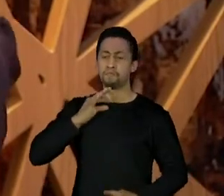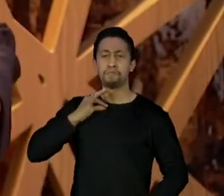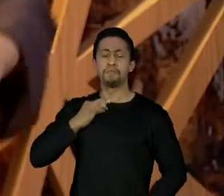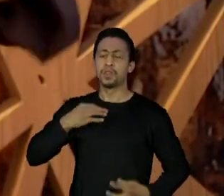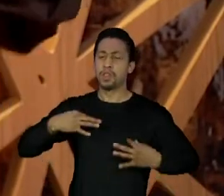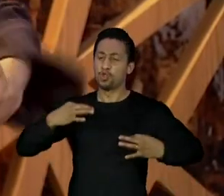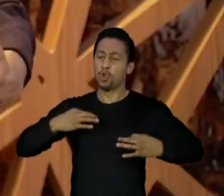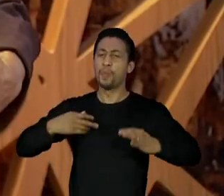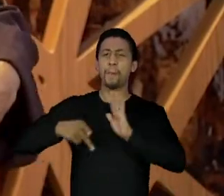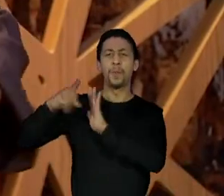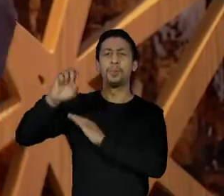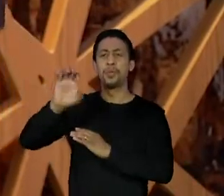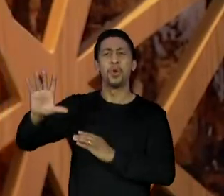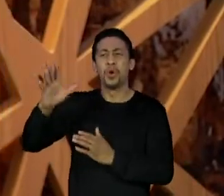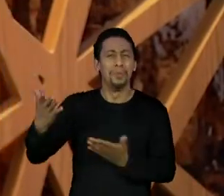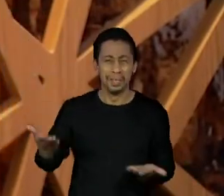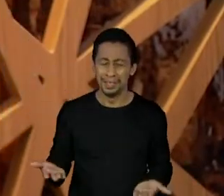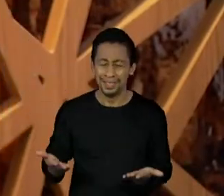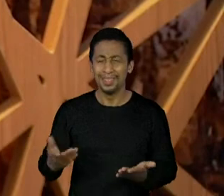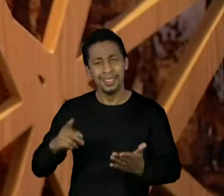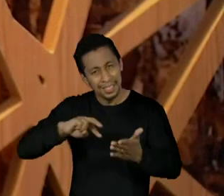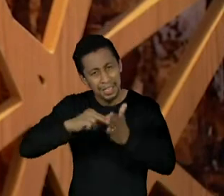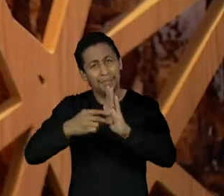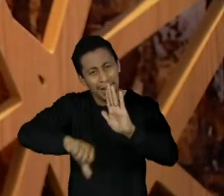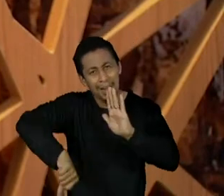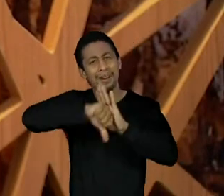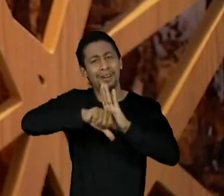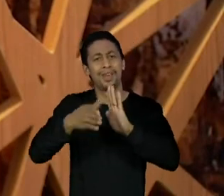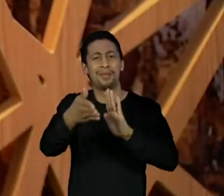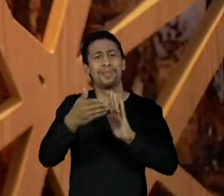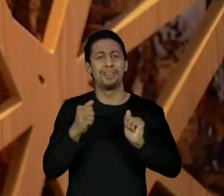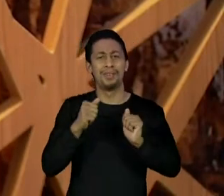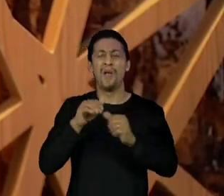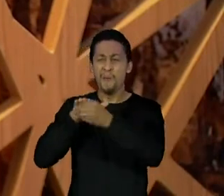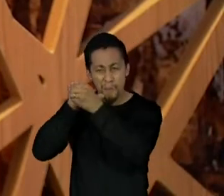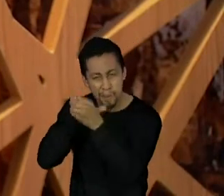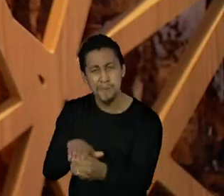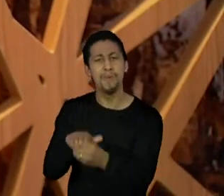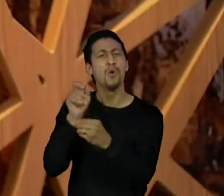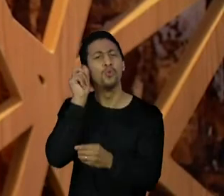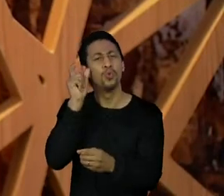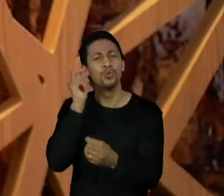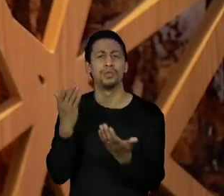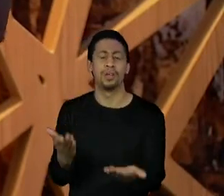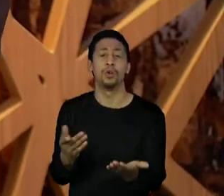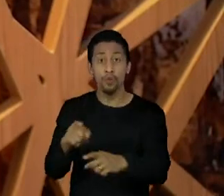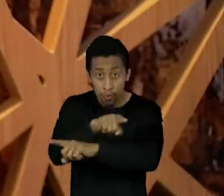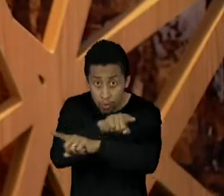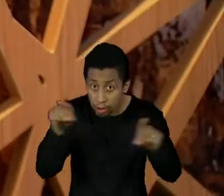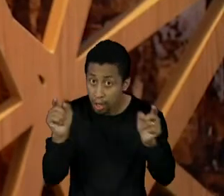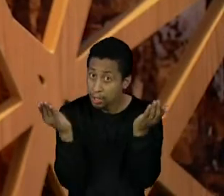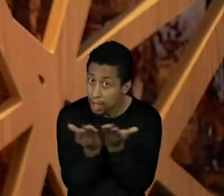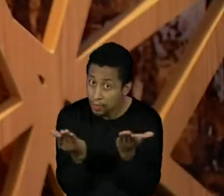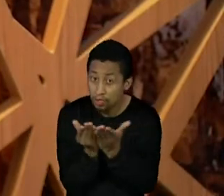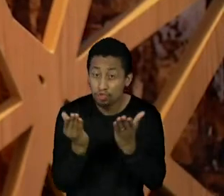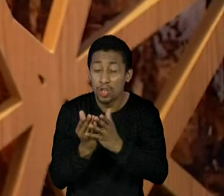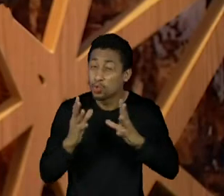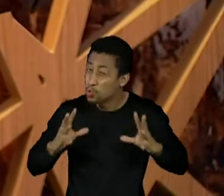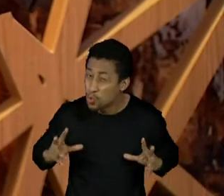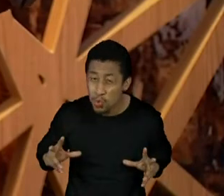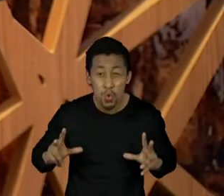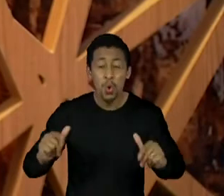de roupa europeia só? Isso é crime, afronta cultural, evangélicos, de